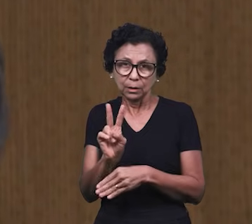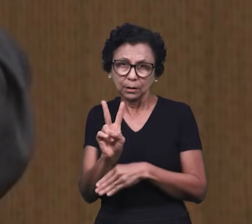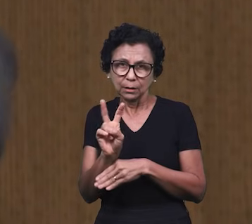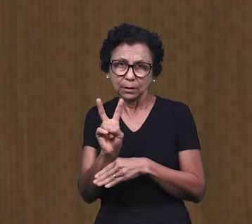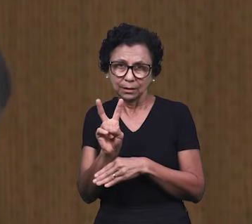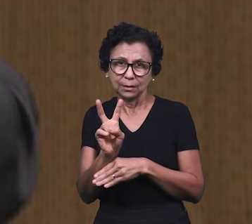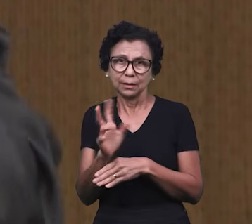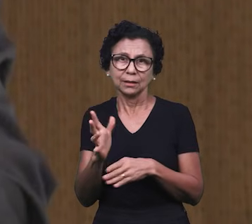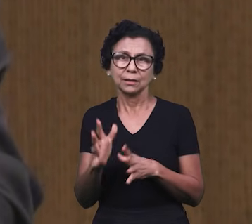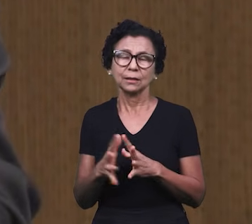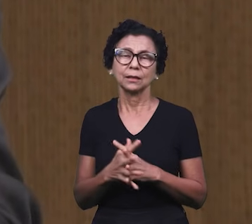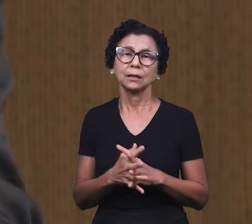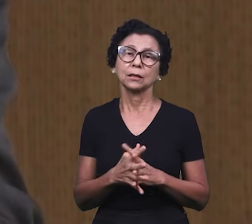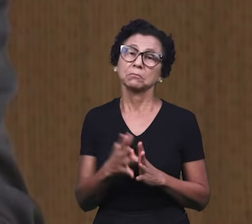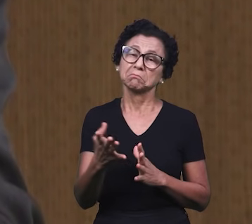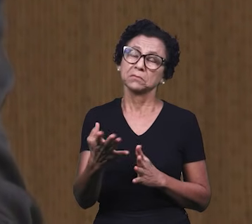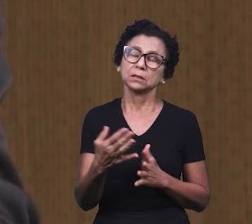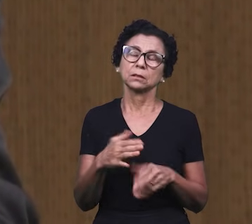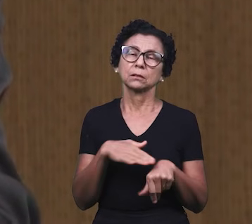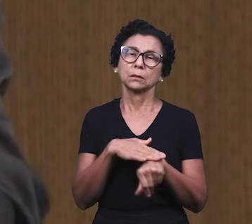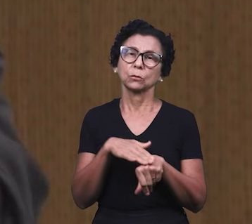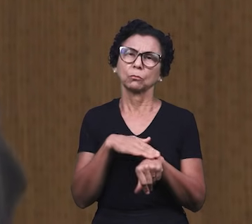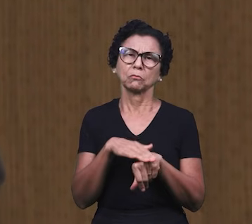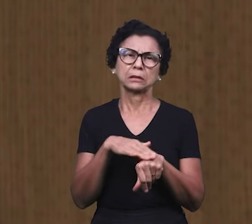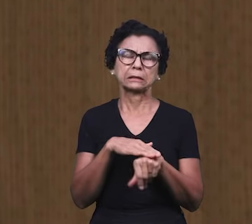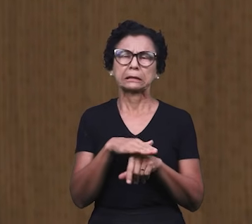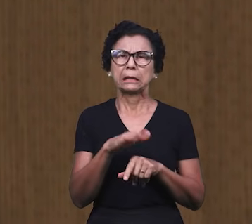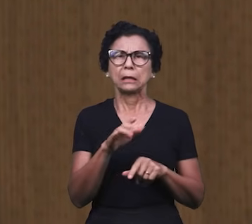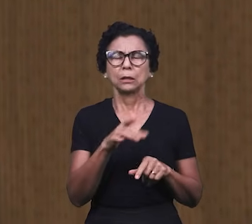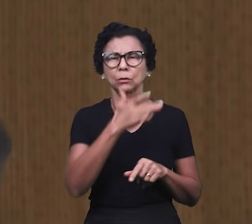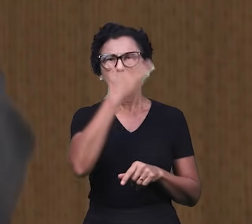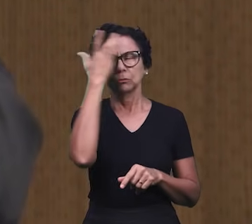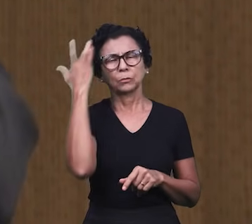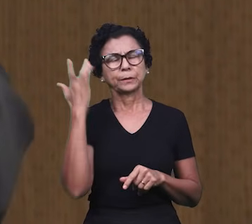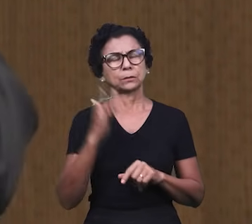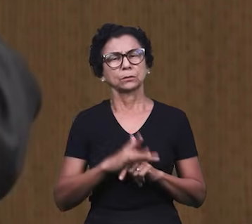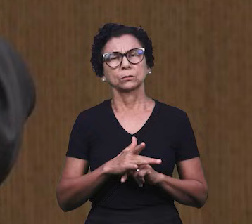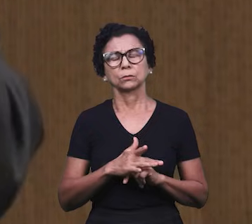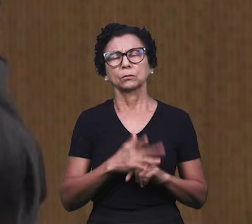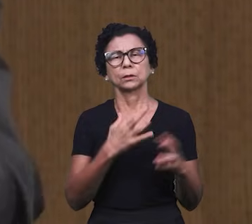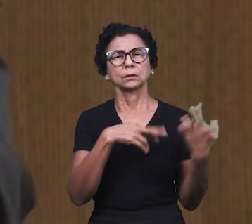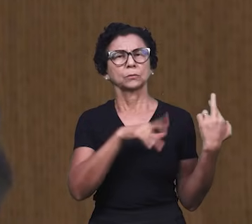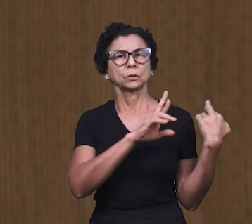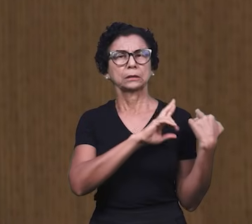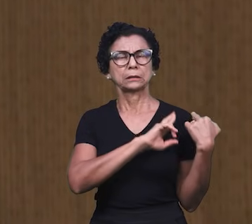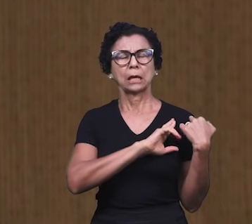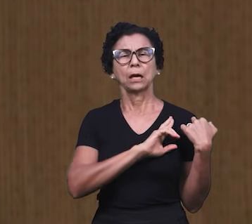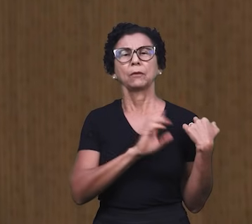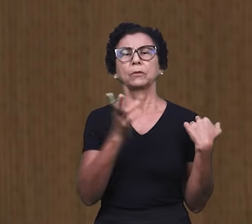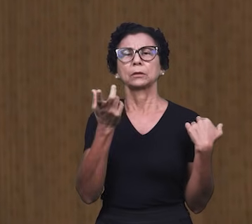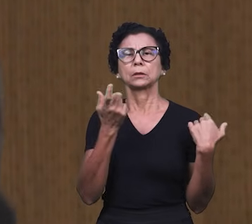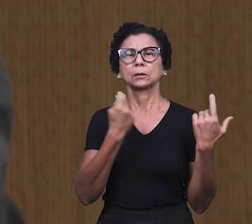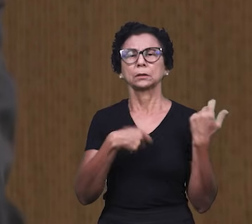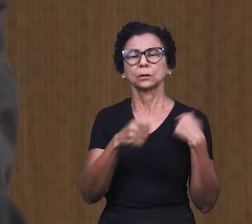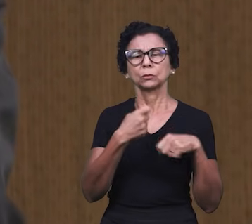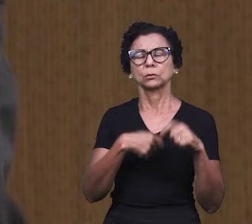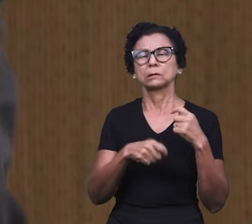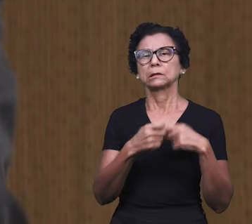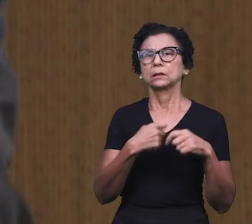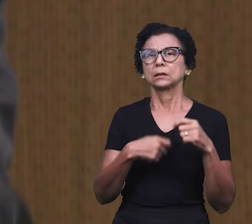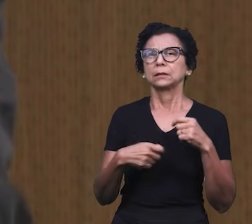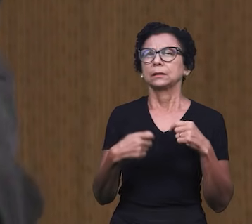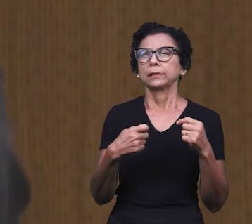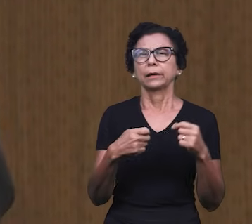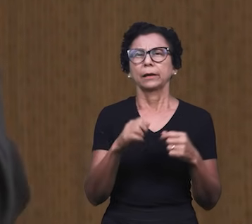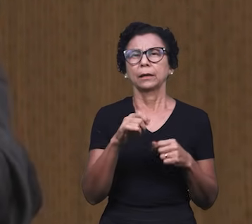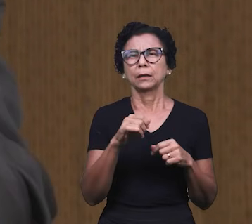conversar com a eletrônica lá, ou com o técnico que negocia a Sky,